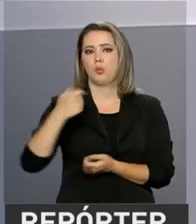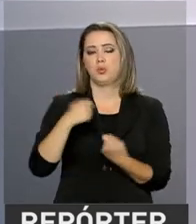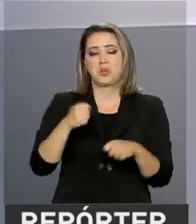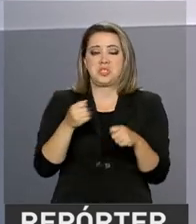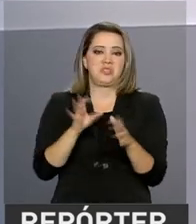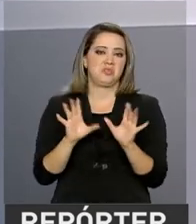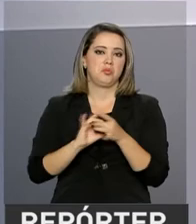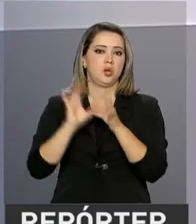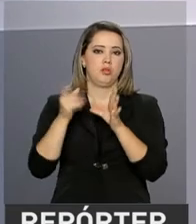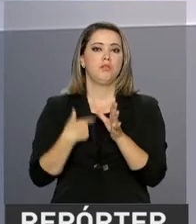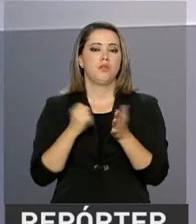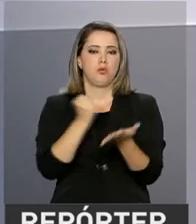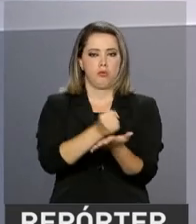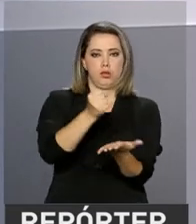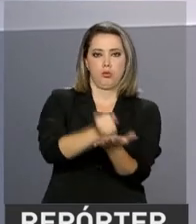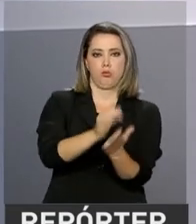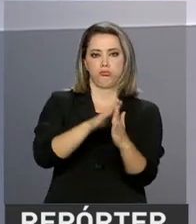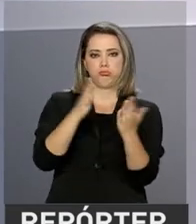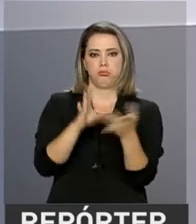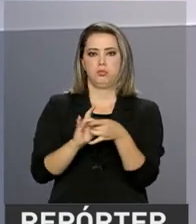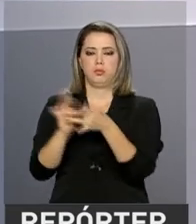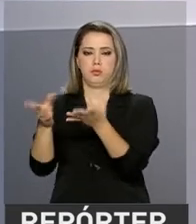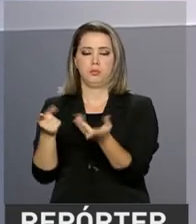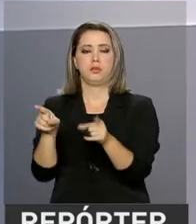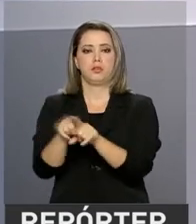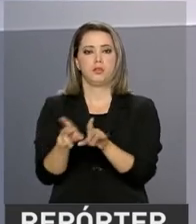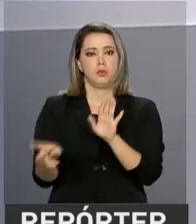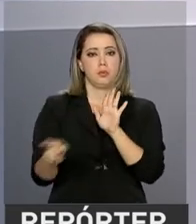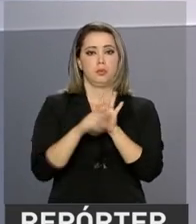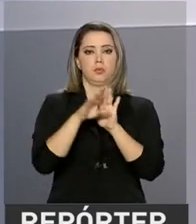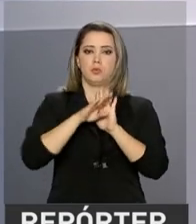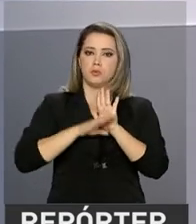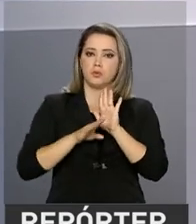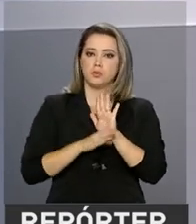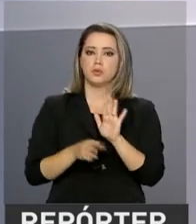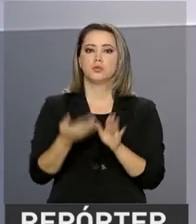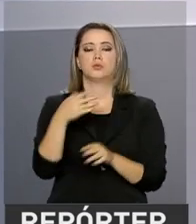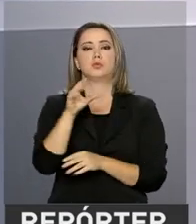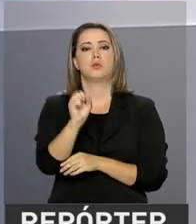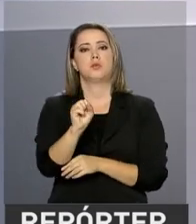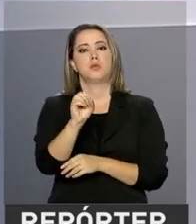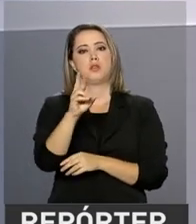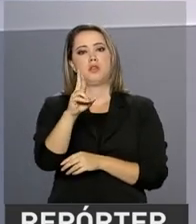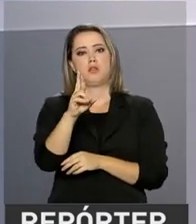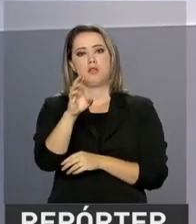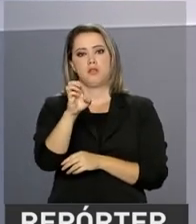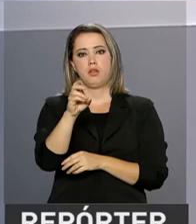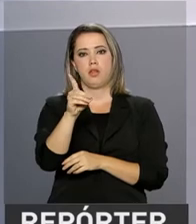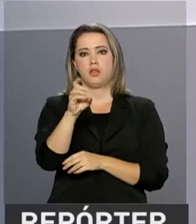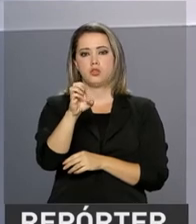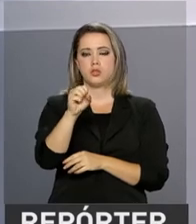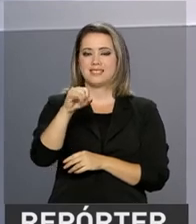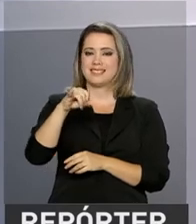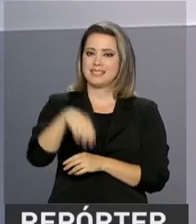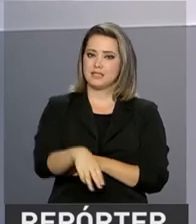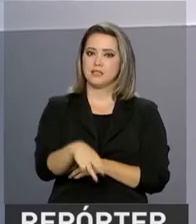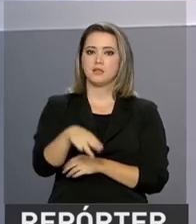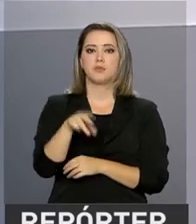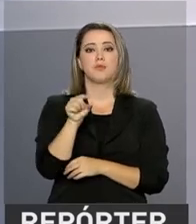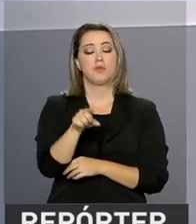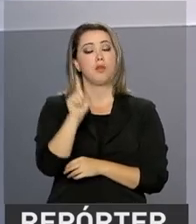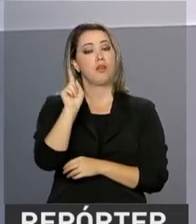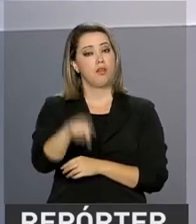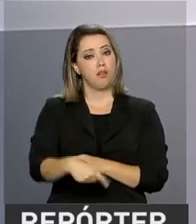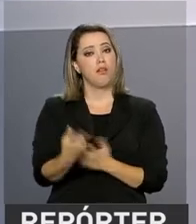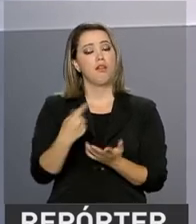do registro e da legalização de empresas e negócios chamada também de rede cin a medida faz parte